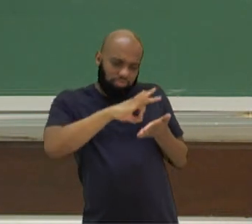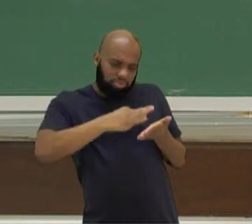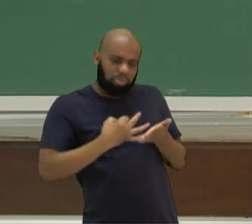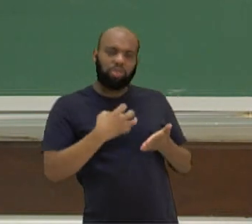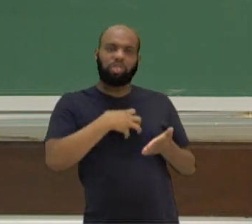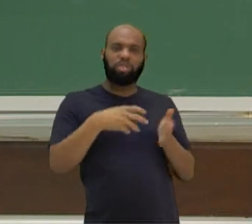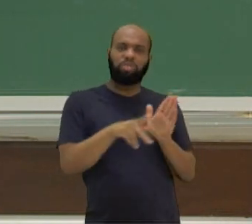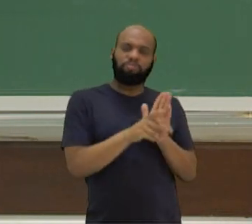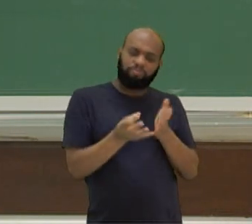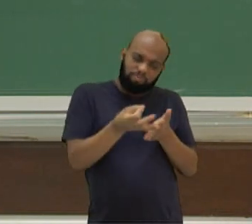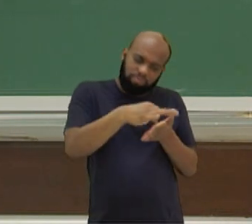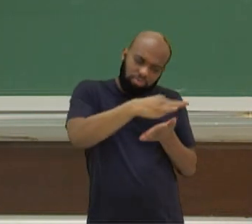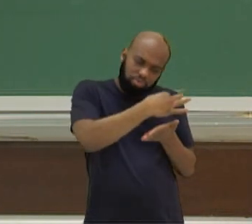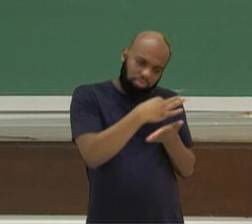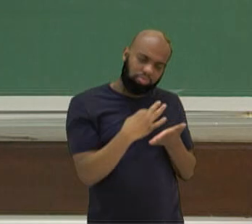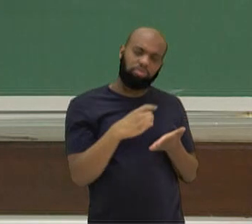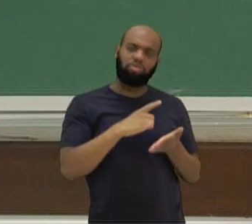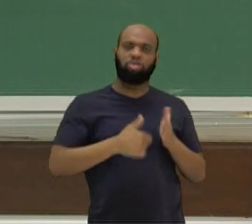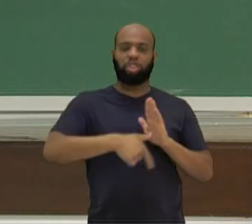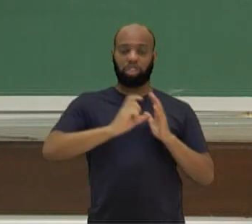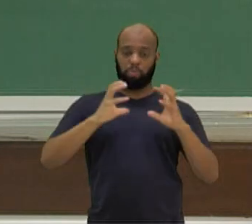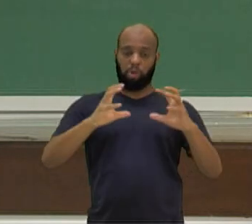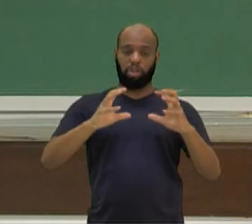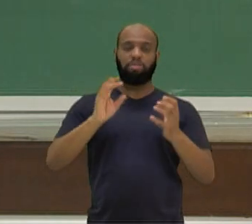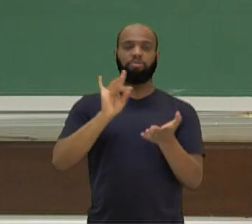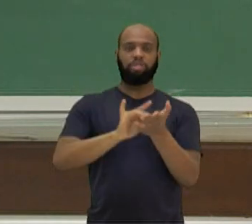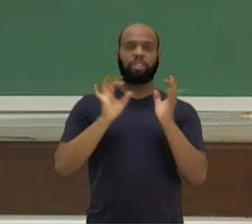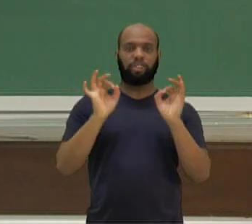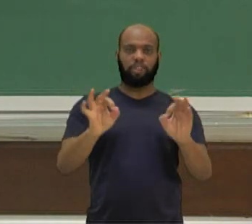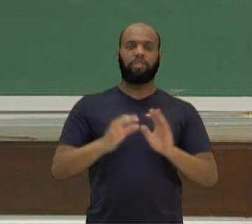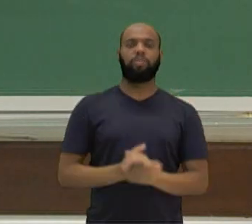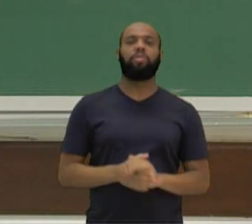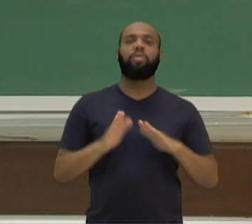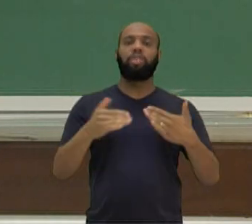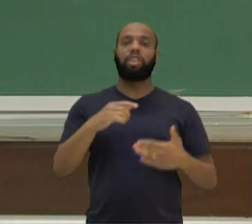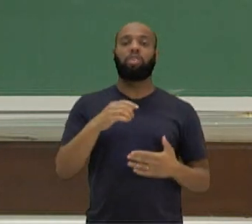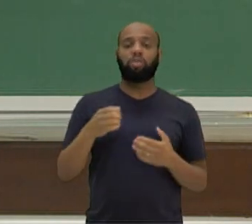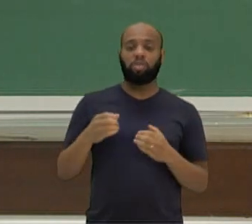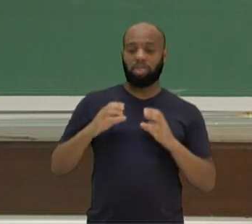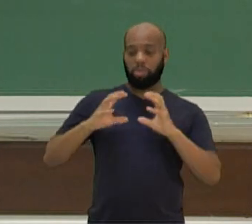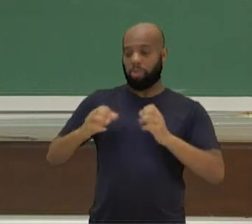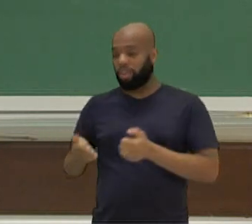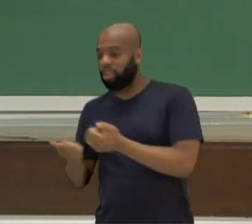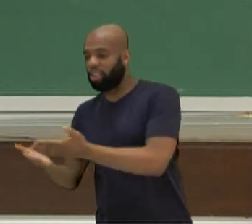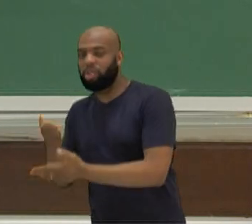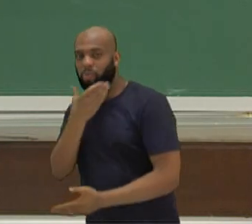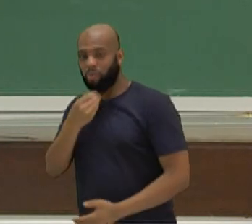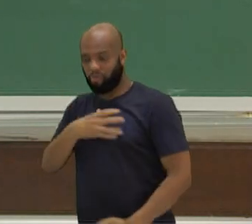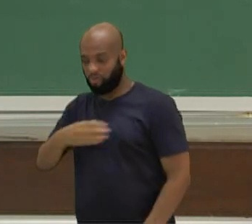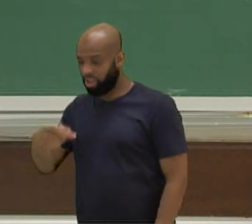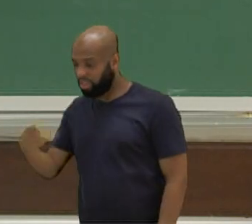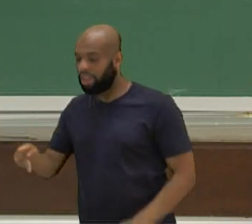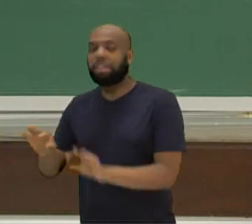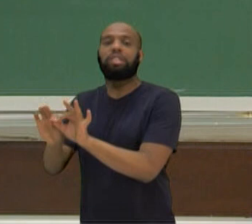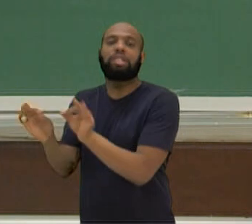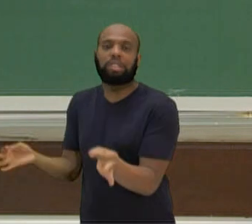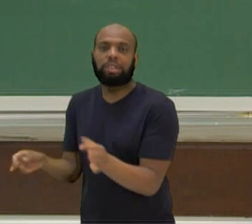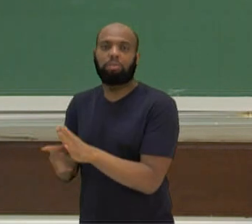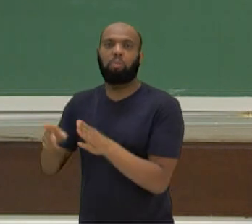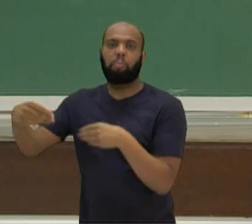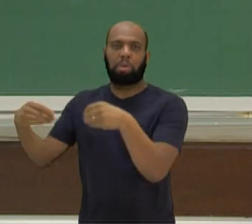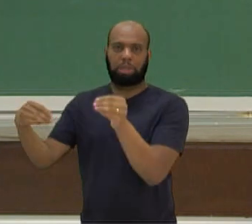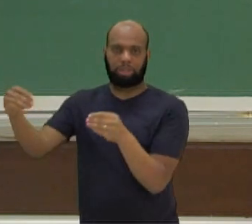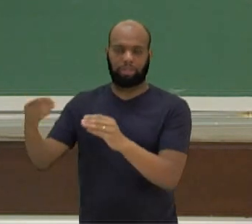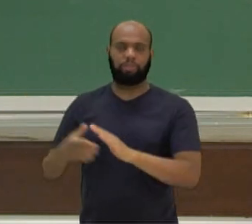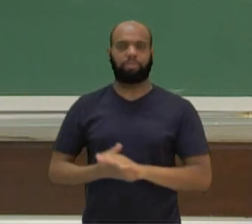as bolas oficiais tinham na época. E aí, então, a bola que ele deu para o menino era a bola mais simples, uma bola de plástico.